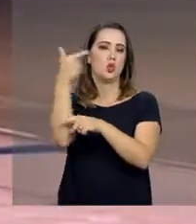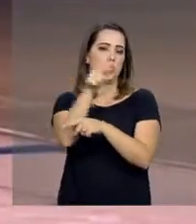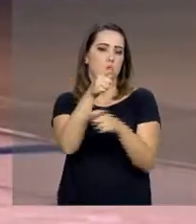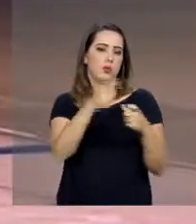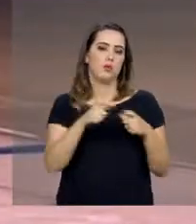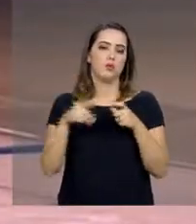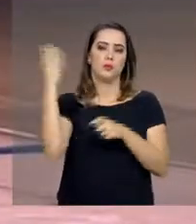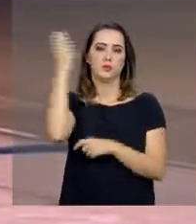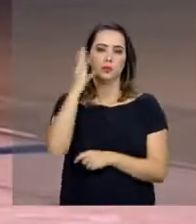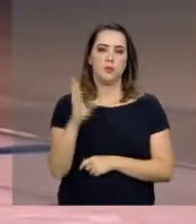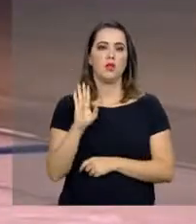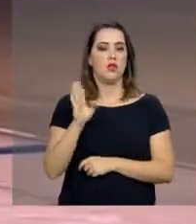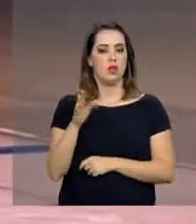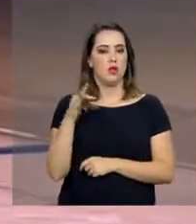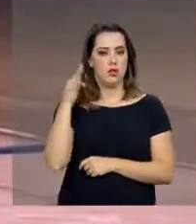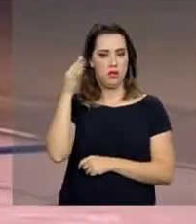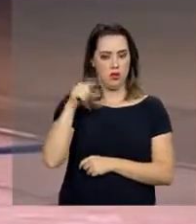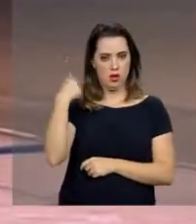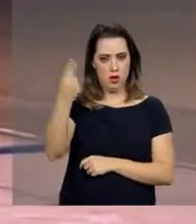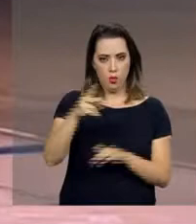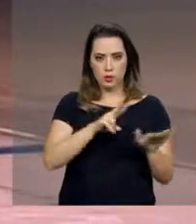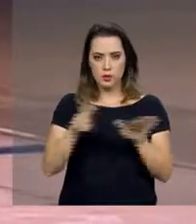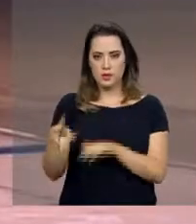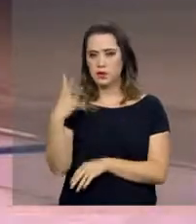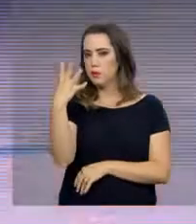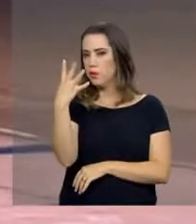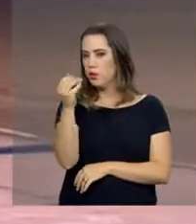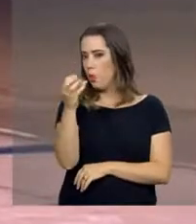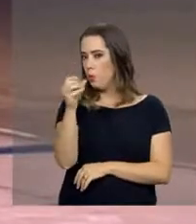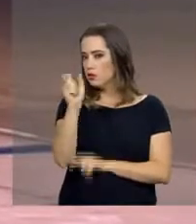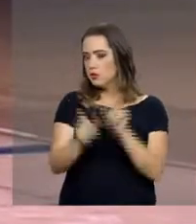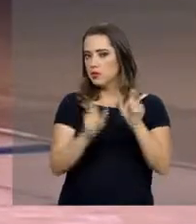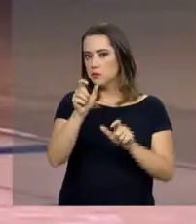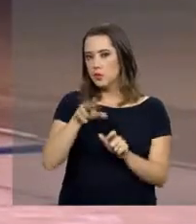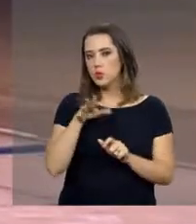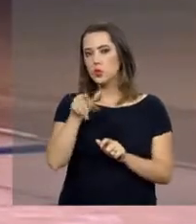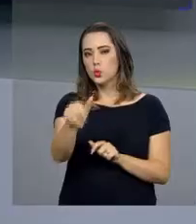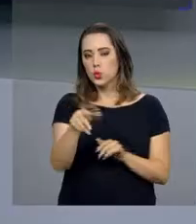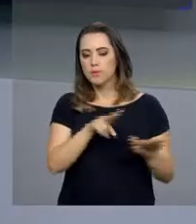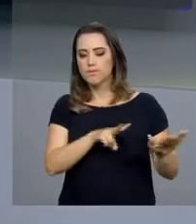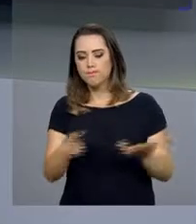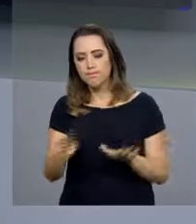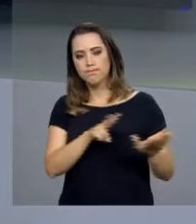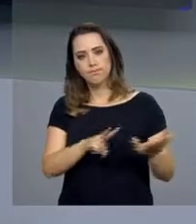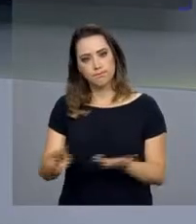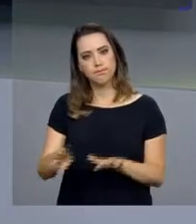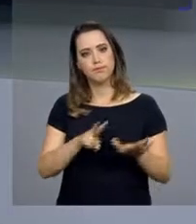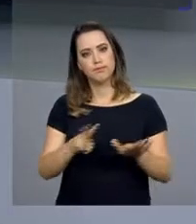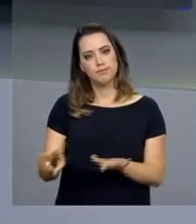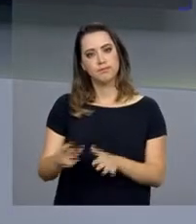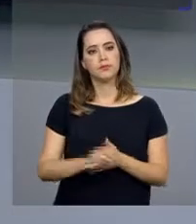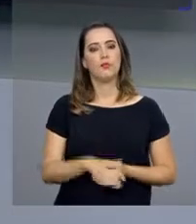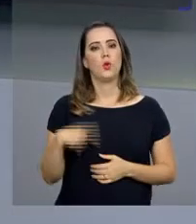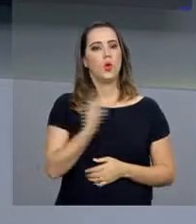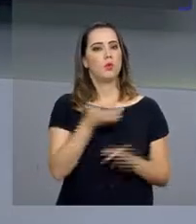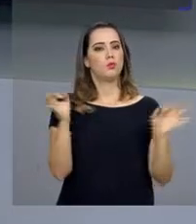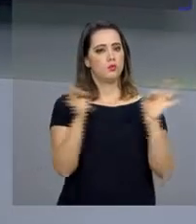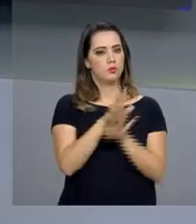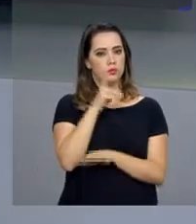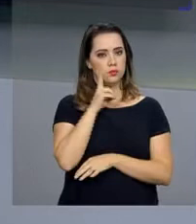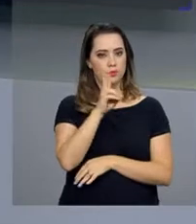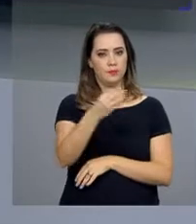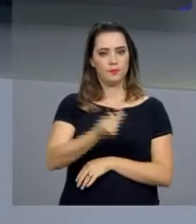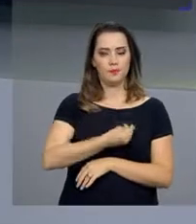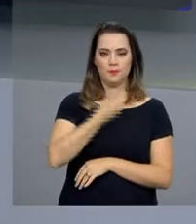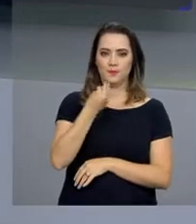de 400 pessoas devem ser transportadas a cada semana nós ficamos por aqui você acompanha a